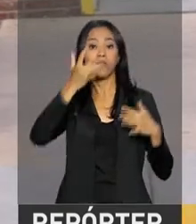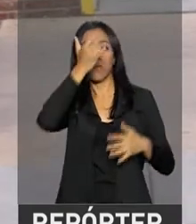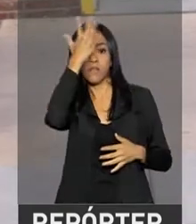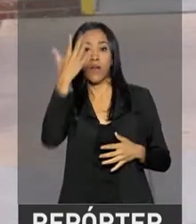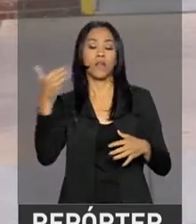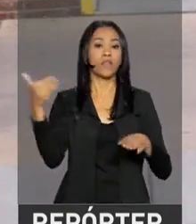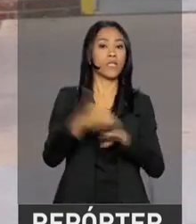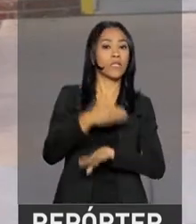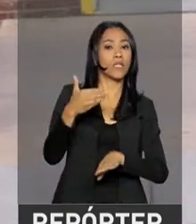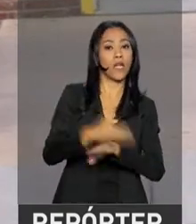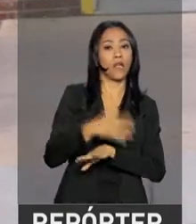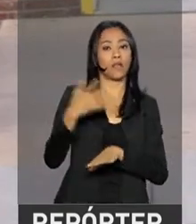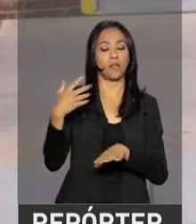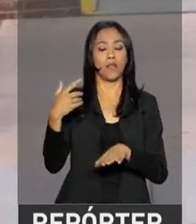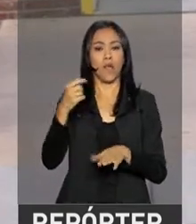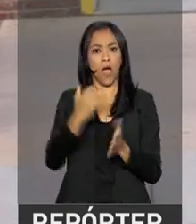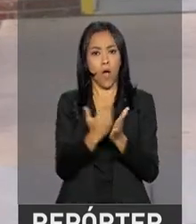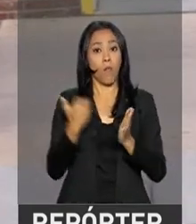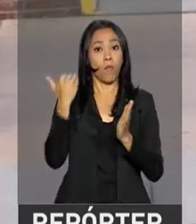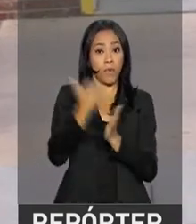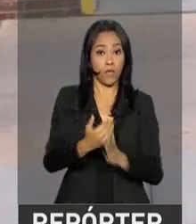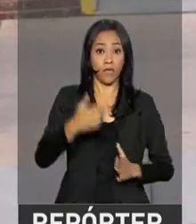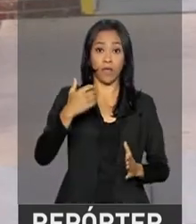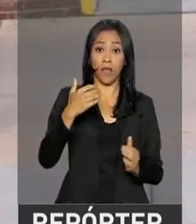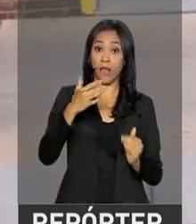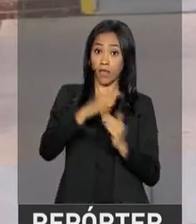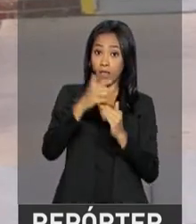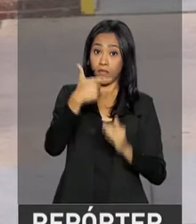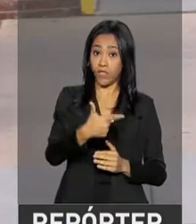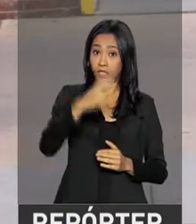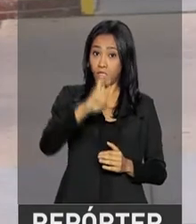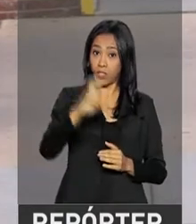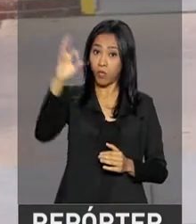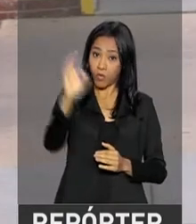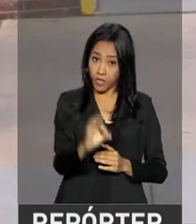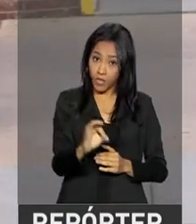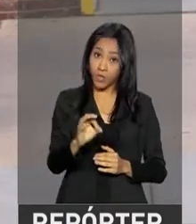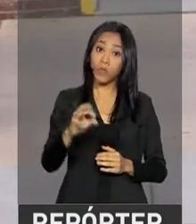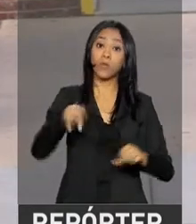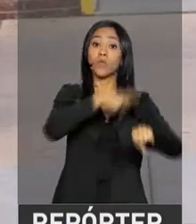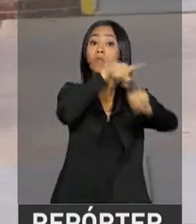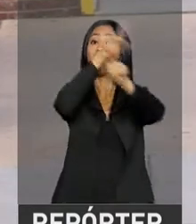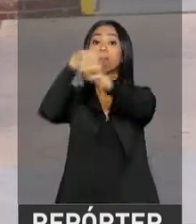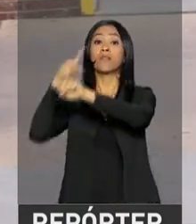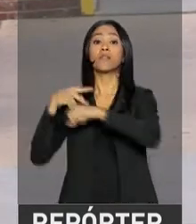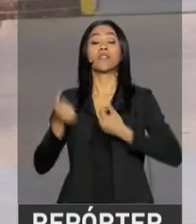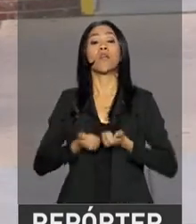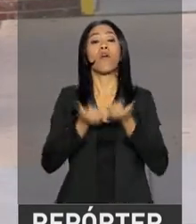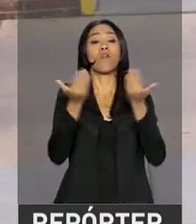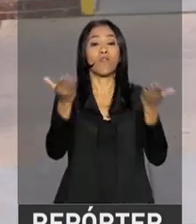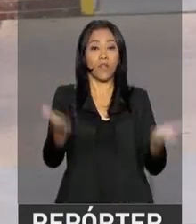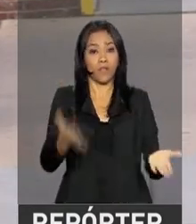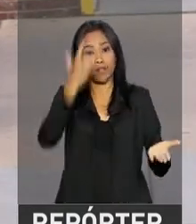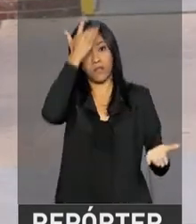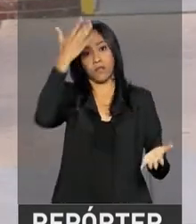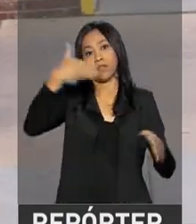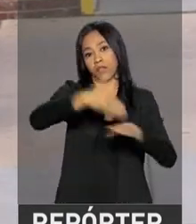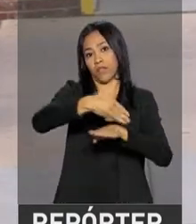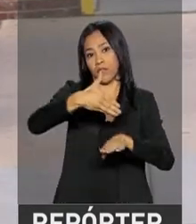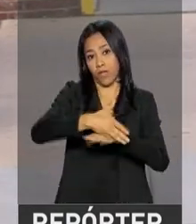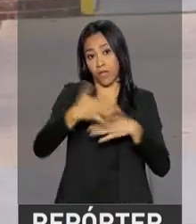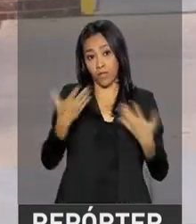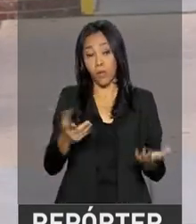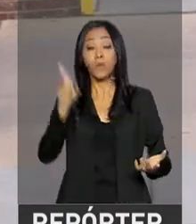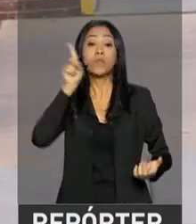ajudam a aumentar em até 25% o fluxo deles entre os países que oferecem essas facilidades os